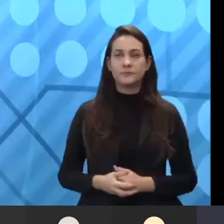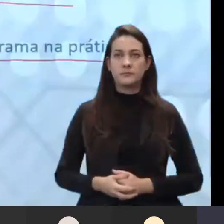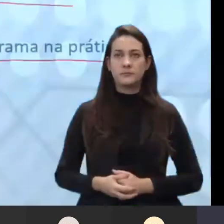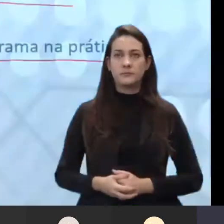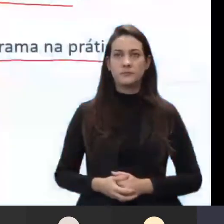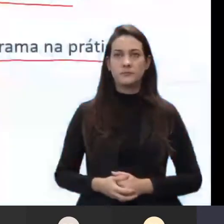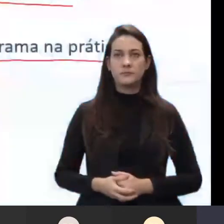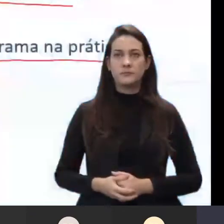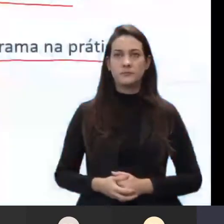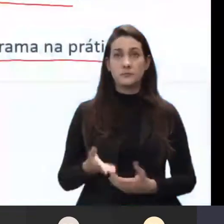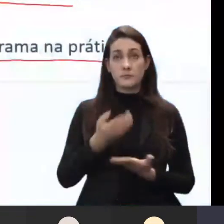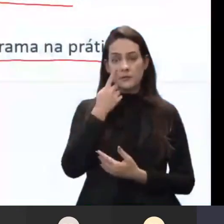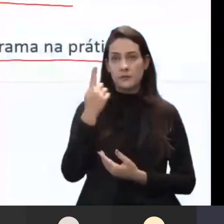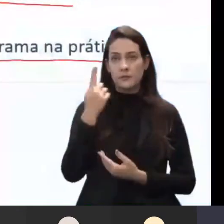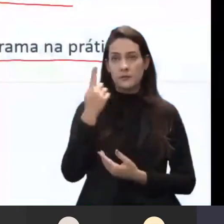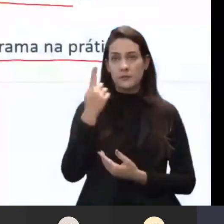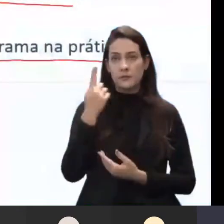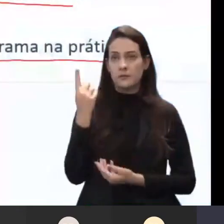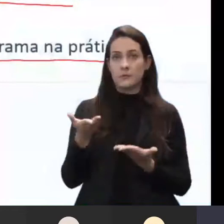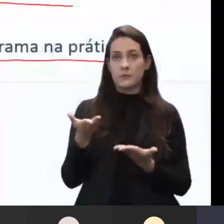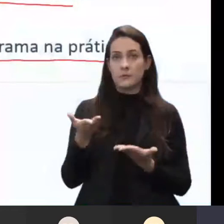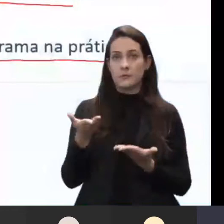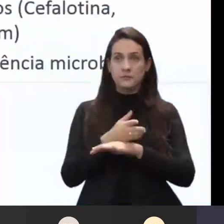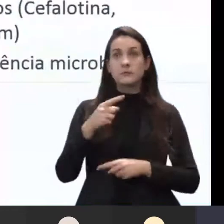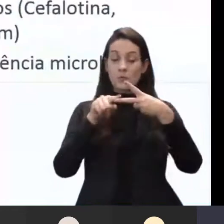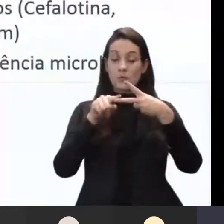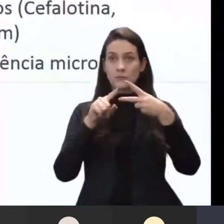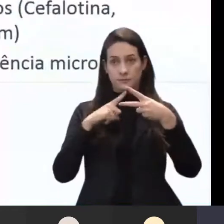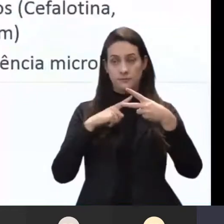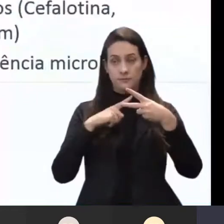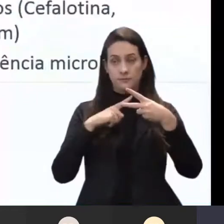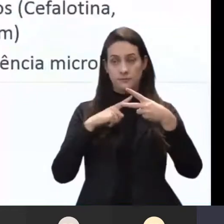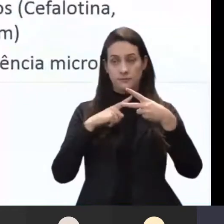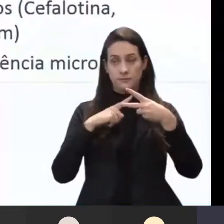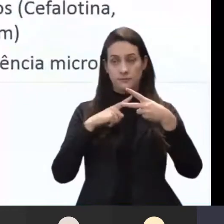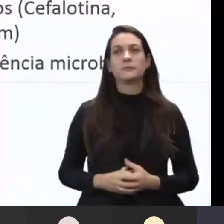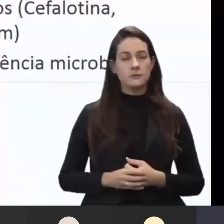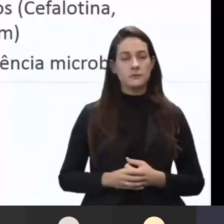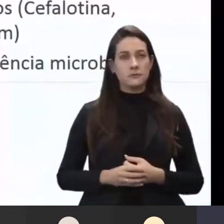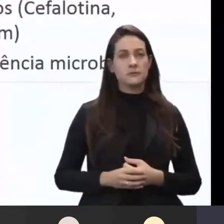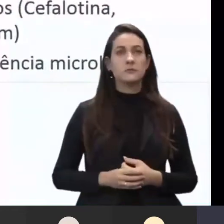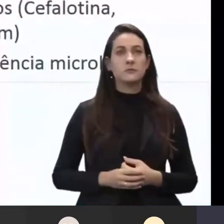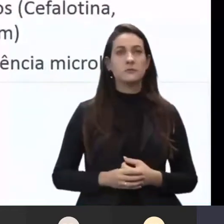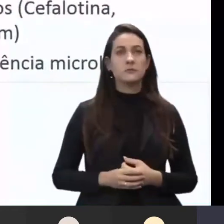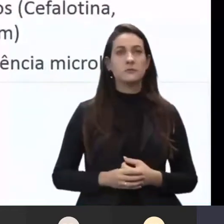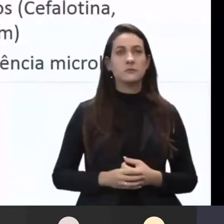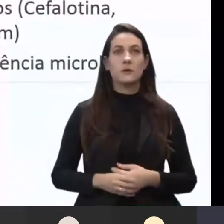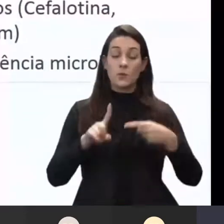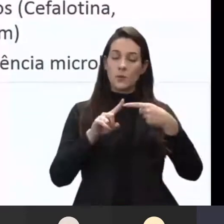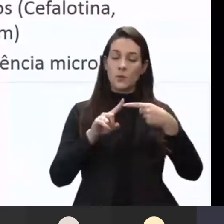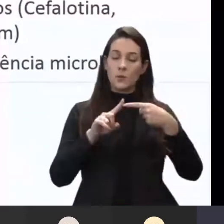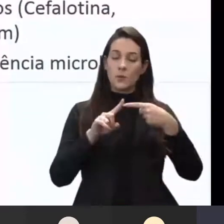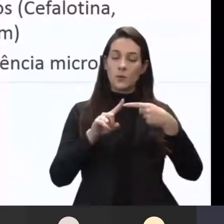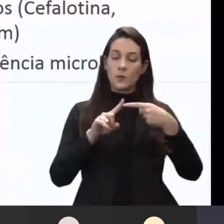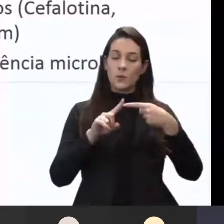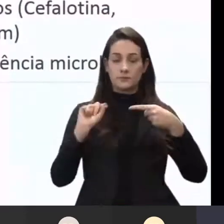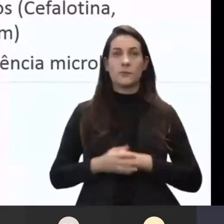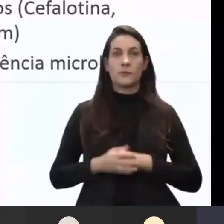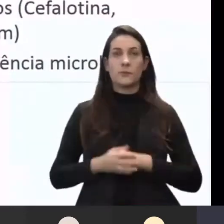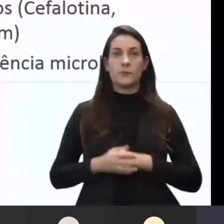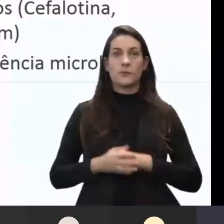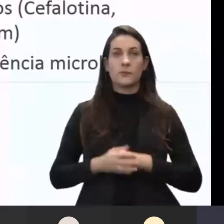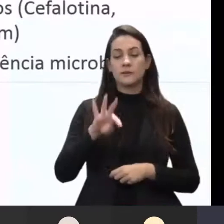temos na nossa prática de hoje 2 procedimentos. No procedimento 1, nós iremos então realizar o